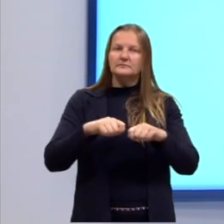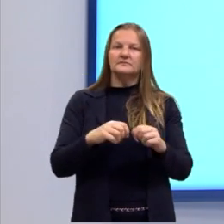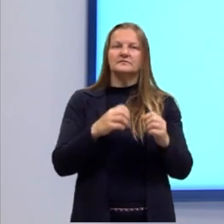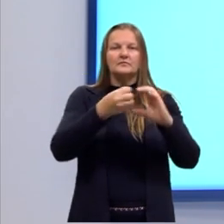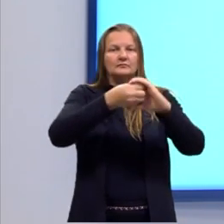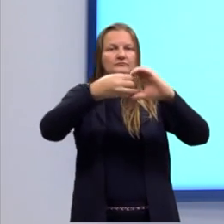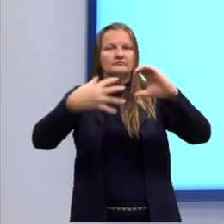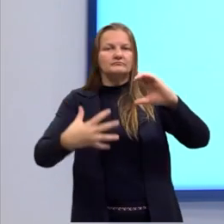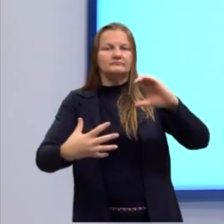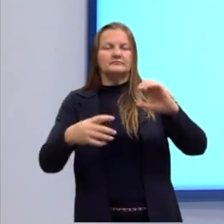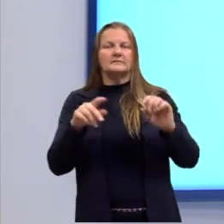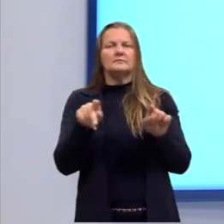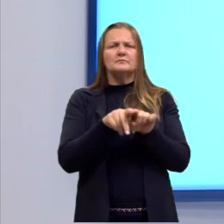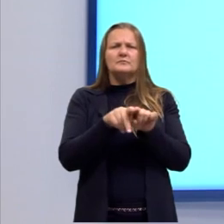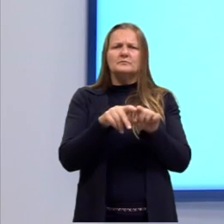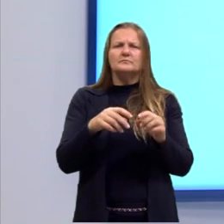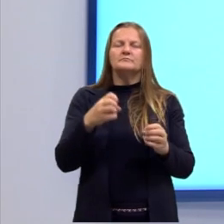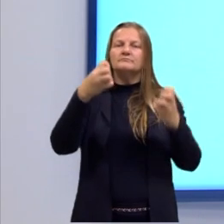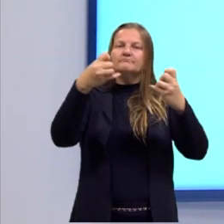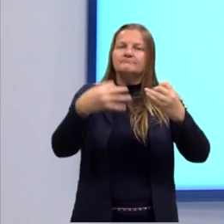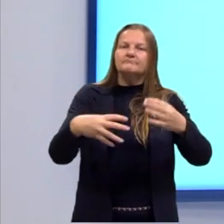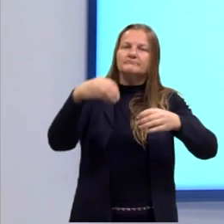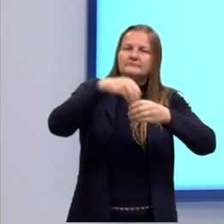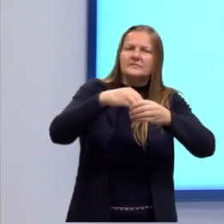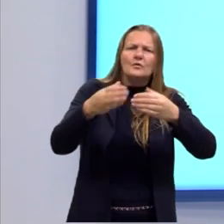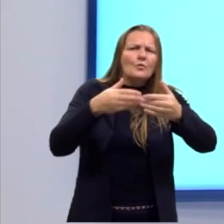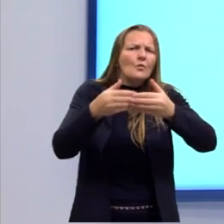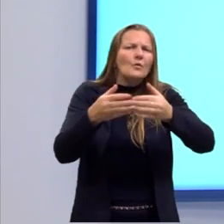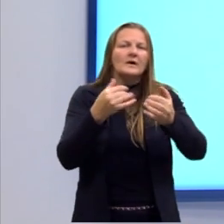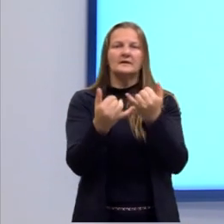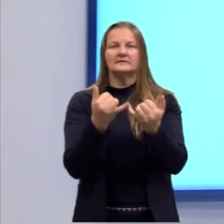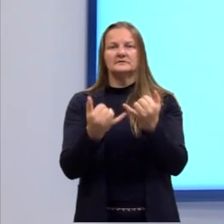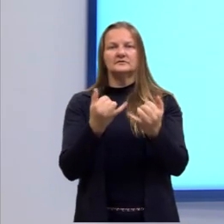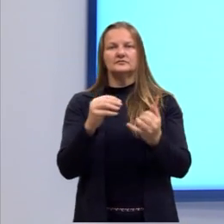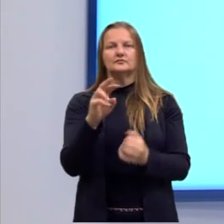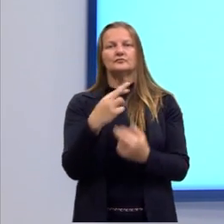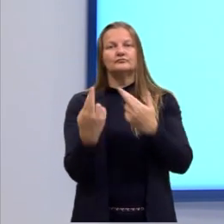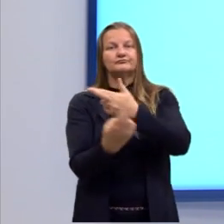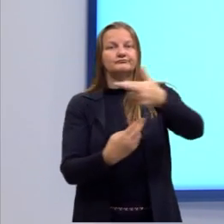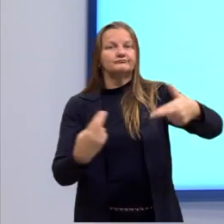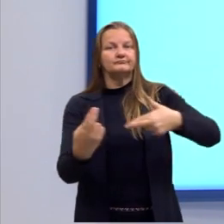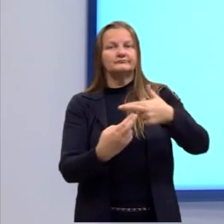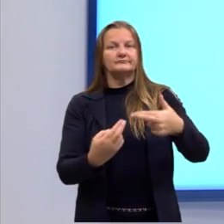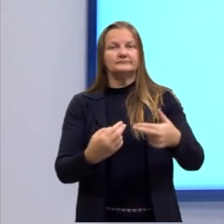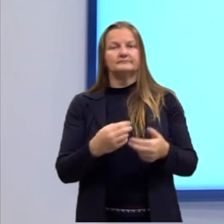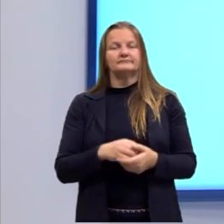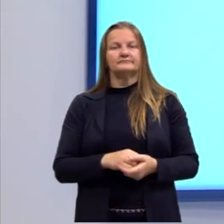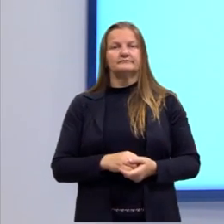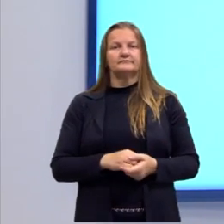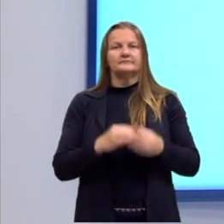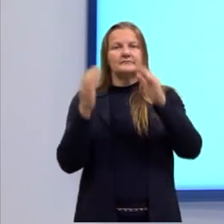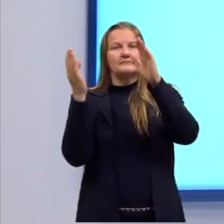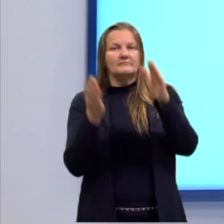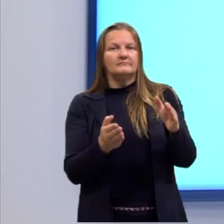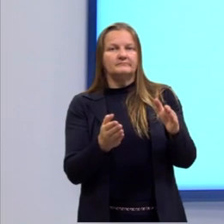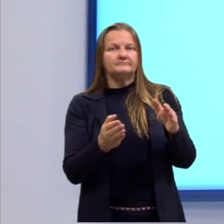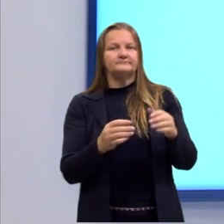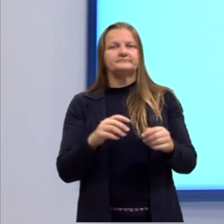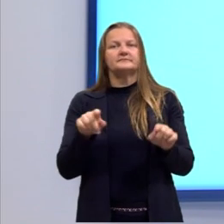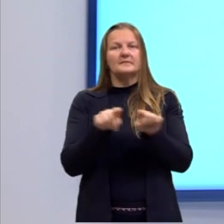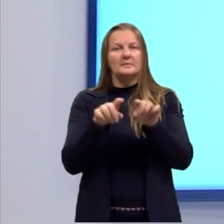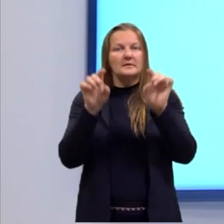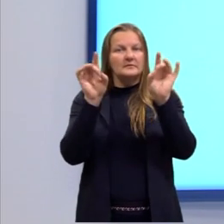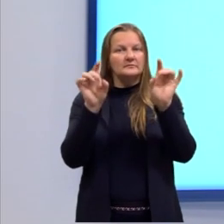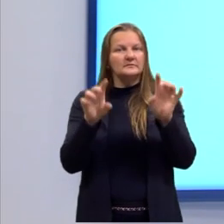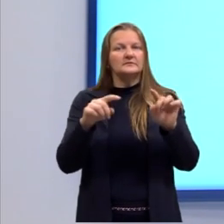classificações elas podem ser aplicar e eu quero exercício que envolva ali então os paralelogramos e aqui